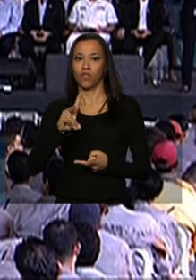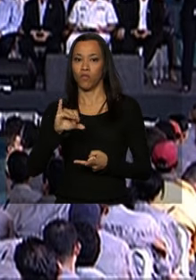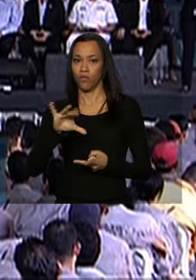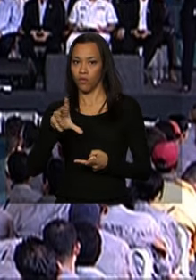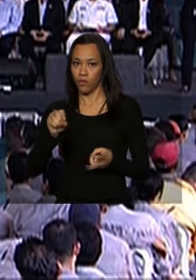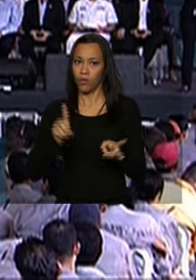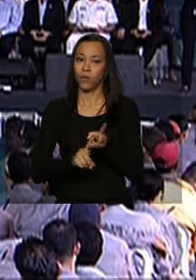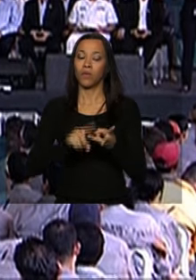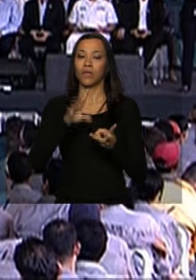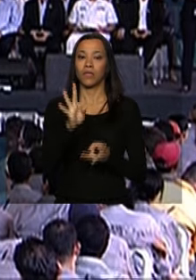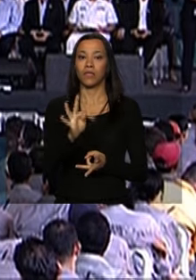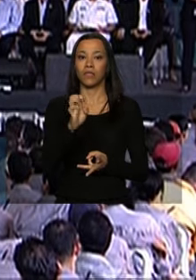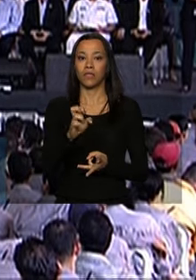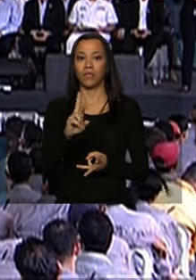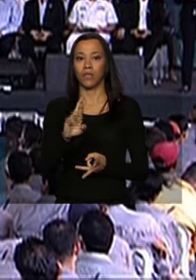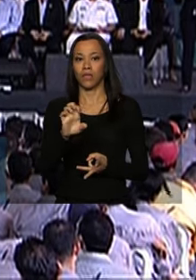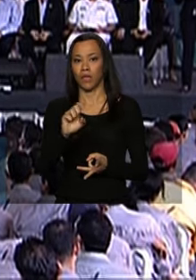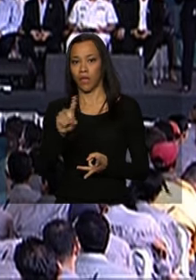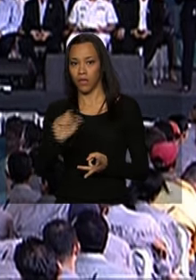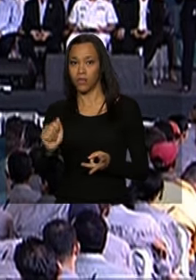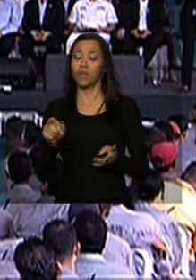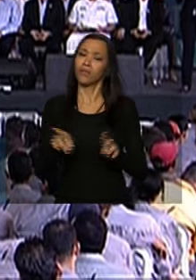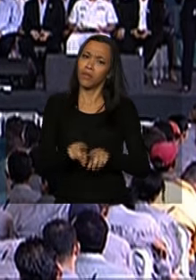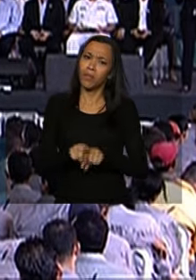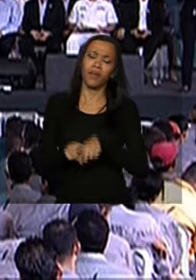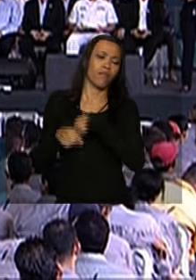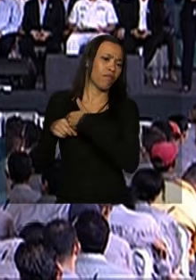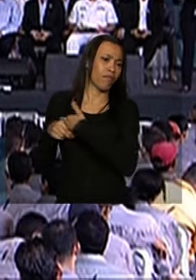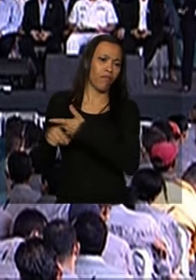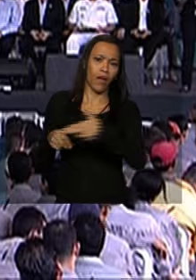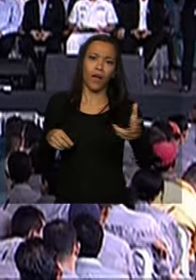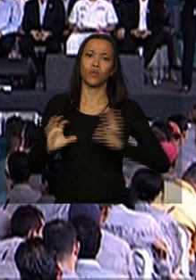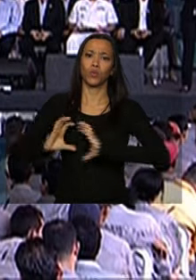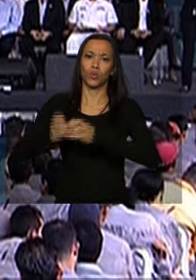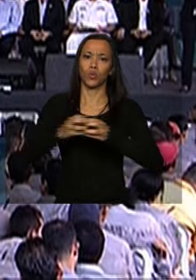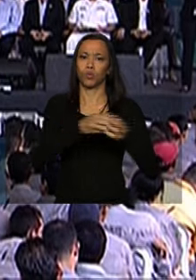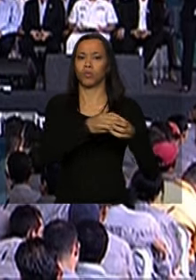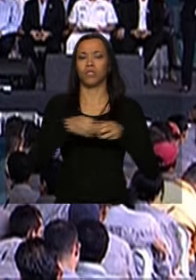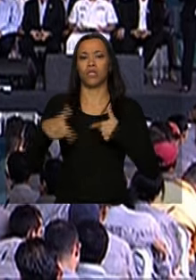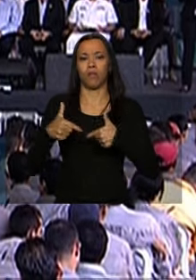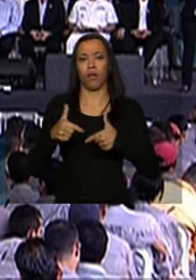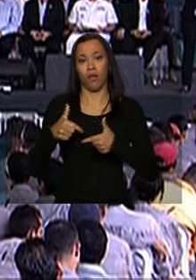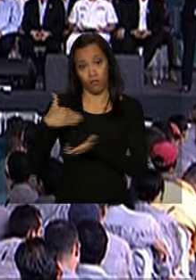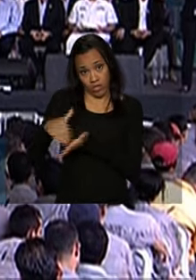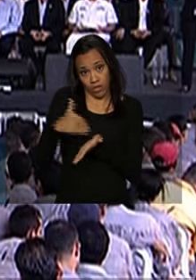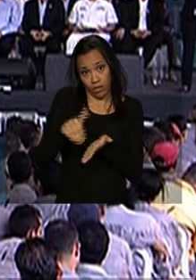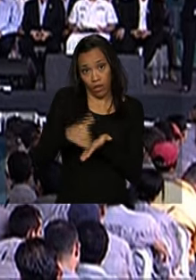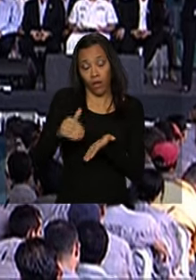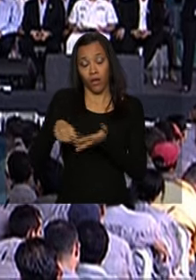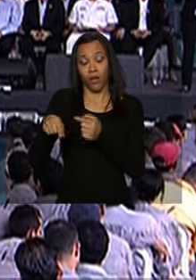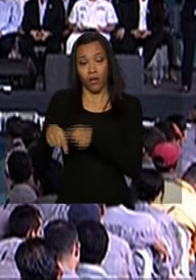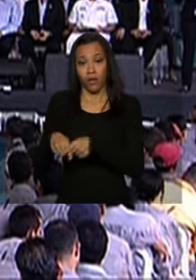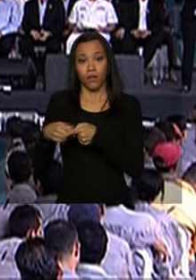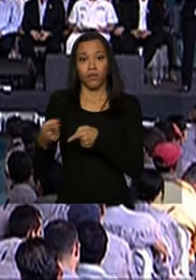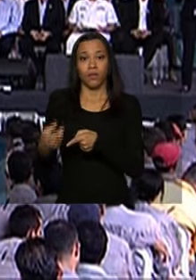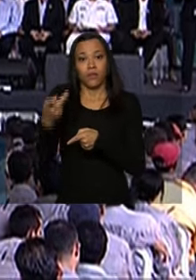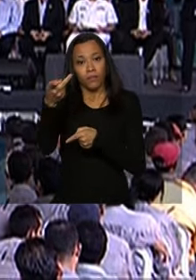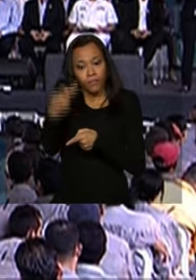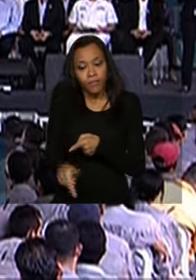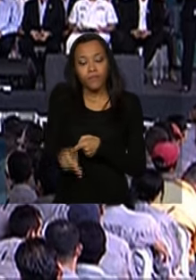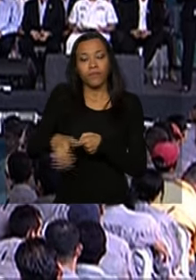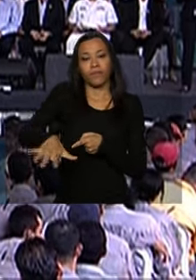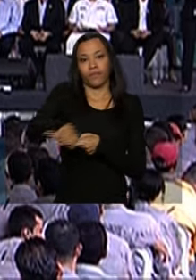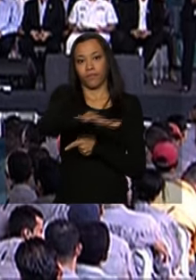Leitão. Cumprimentar toda a equipe do governo de Pernambuco, cumprimentando o secretário de Desenvolvimento Econômico e presidente do Porto Suape,